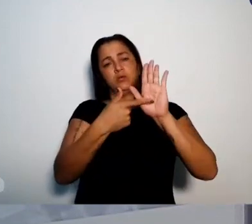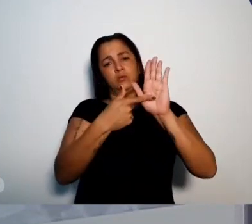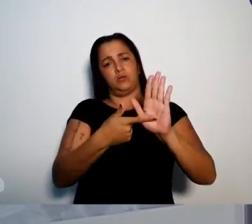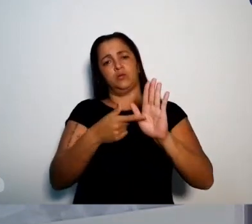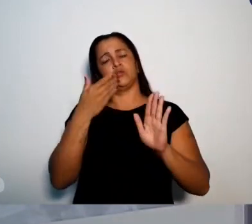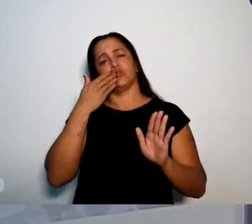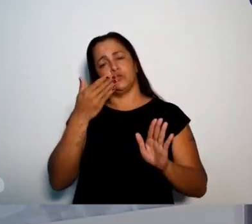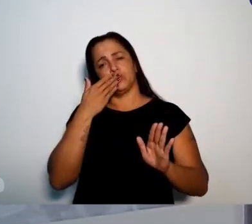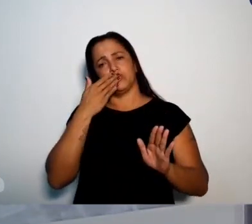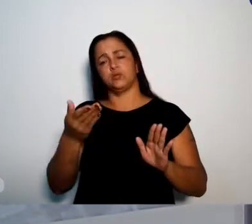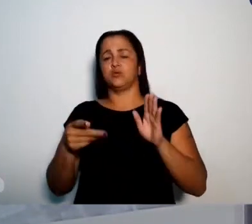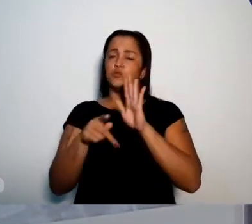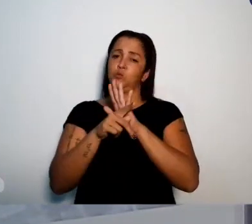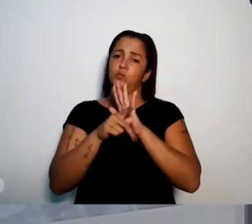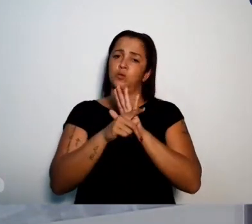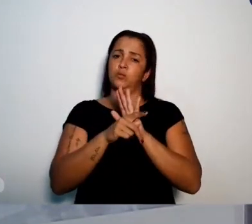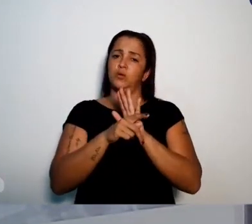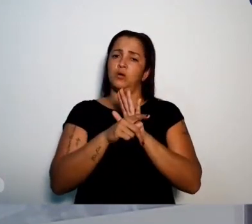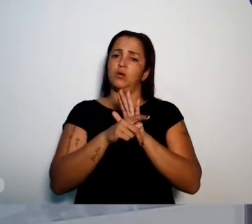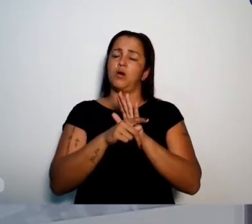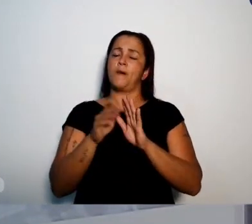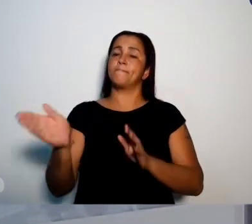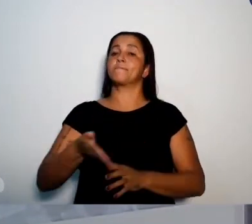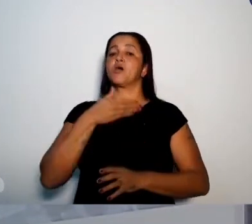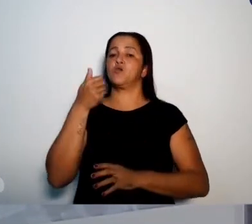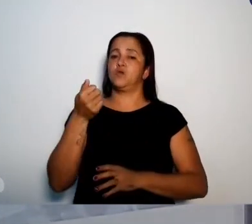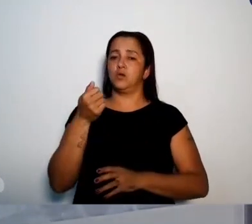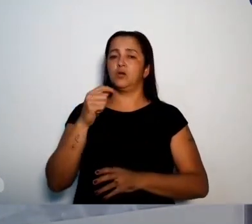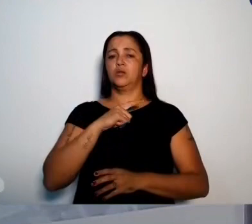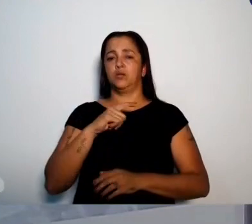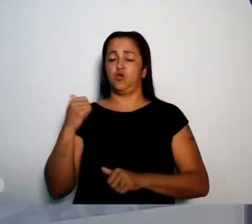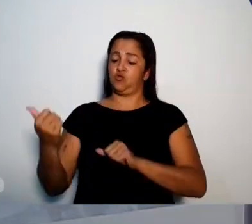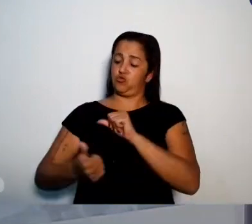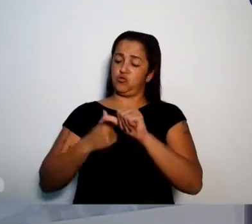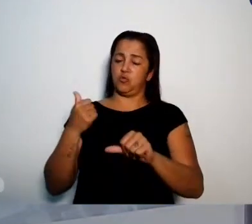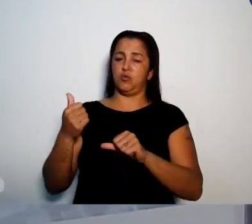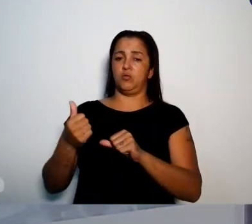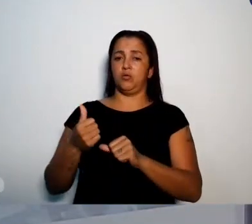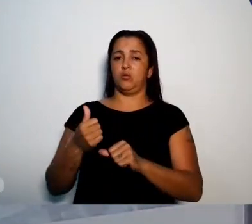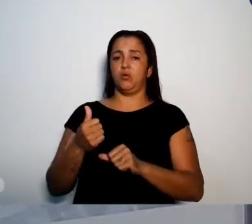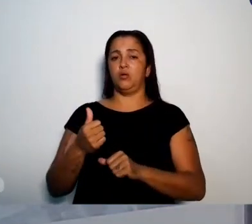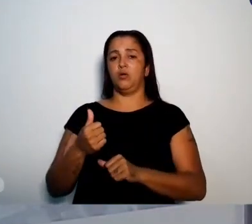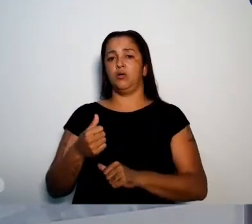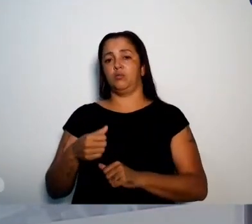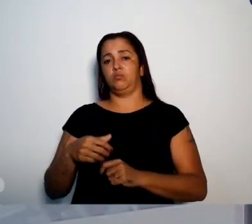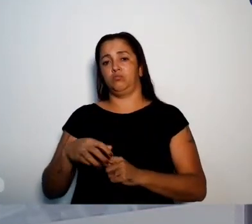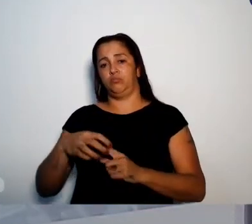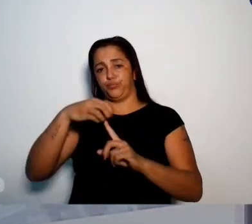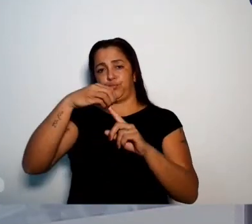solicitando esta melhoria, esta troca desse ponto de ônibus.